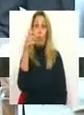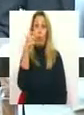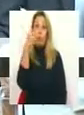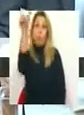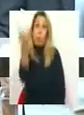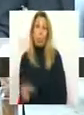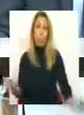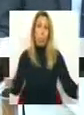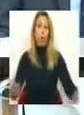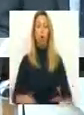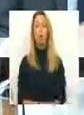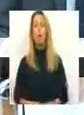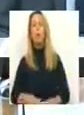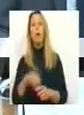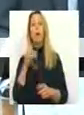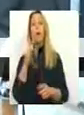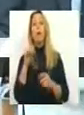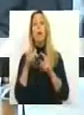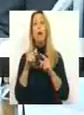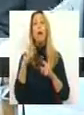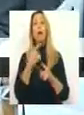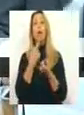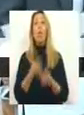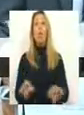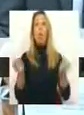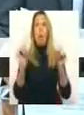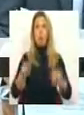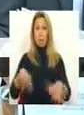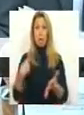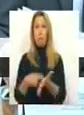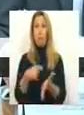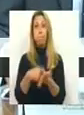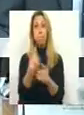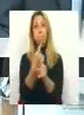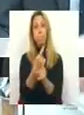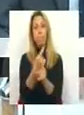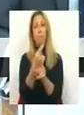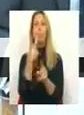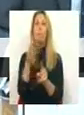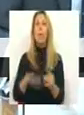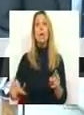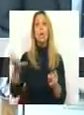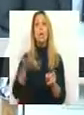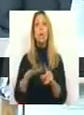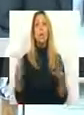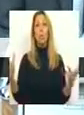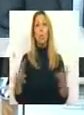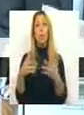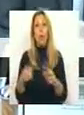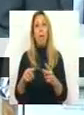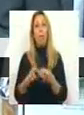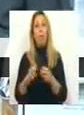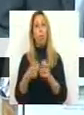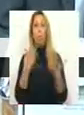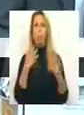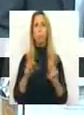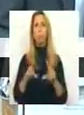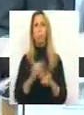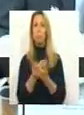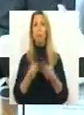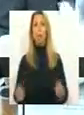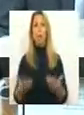a pagar essas mesmas bolsas e a regularizar essa mesma situação. Quando agora o Senhor Ministro afirma